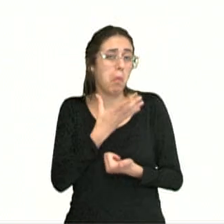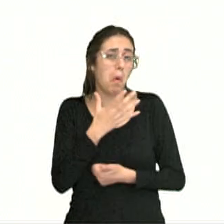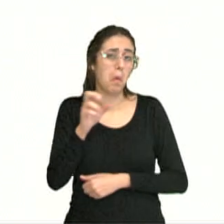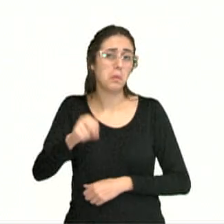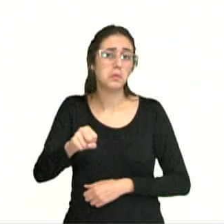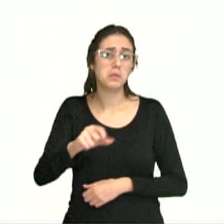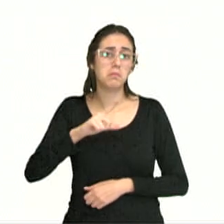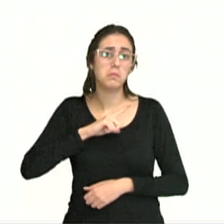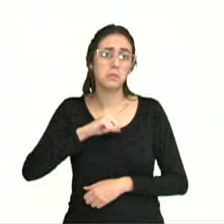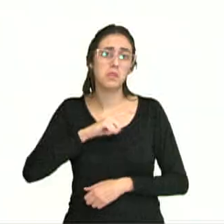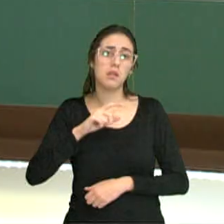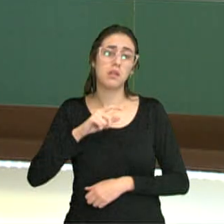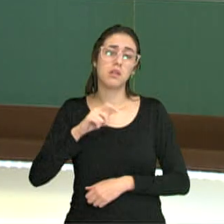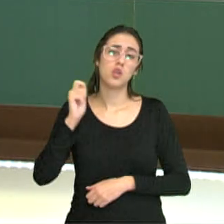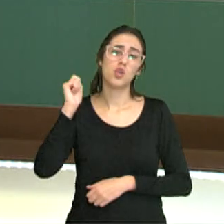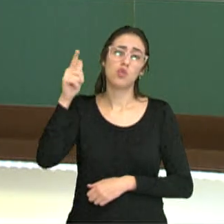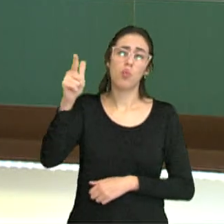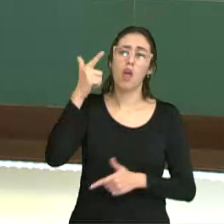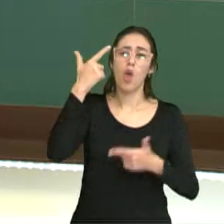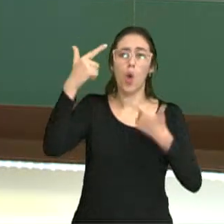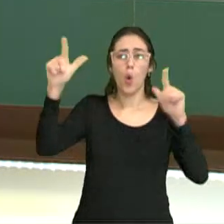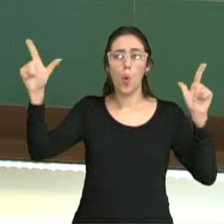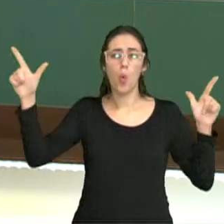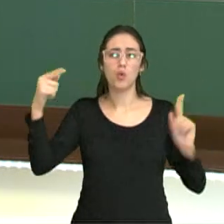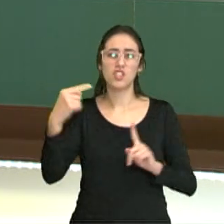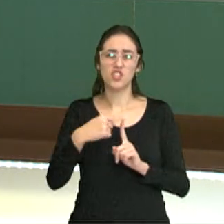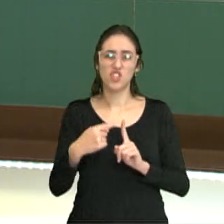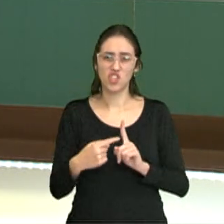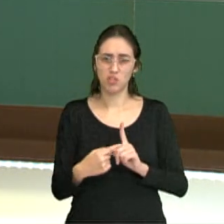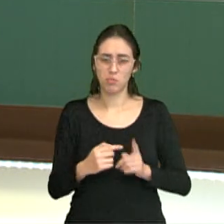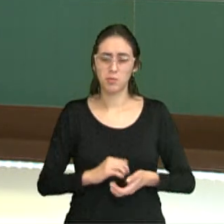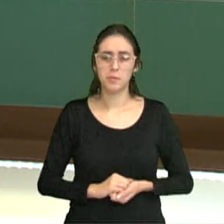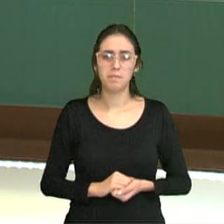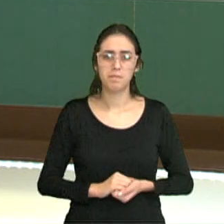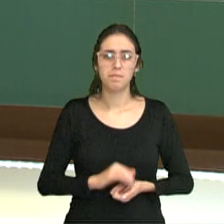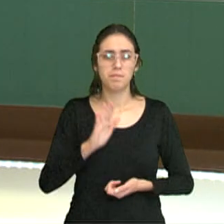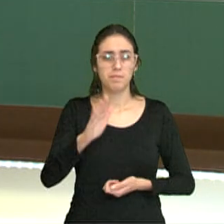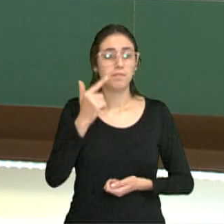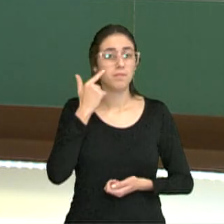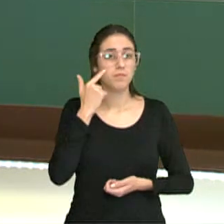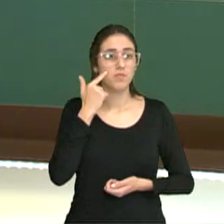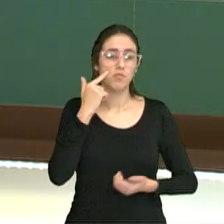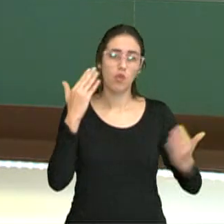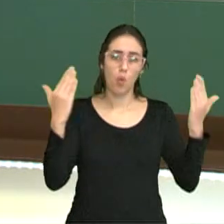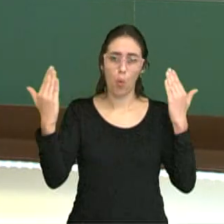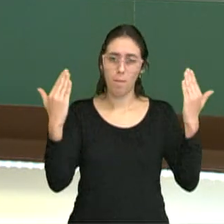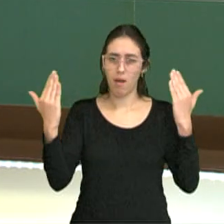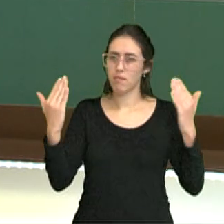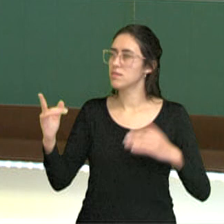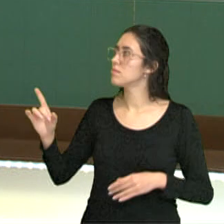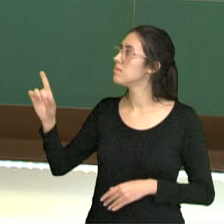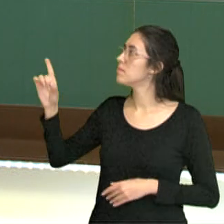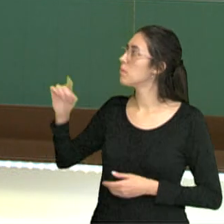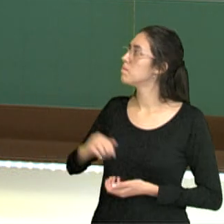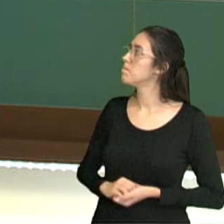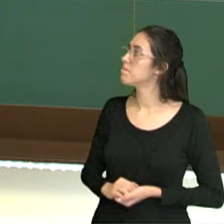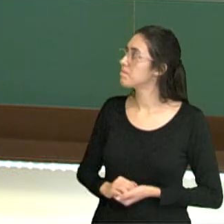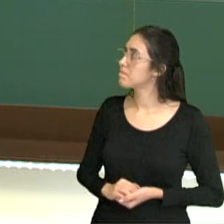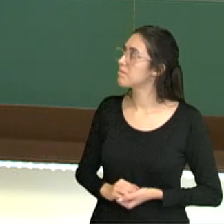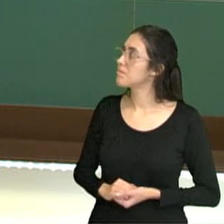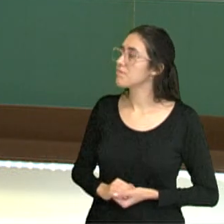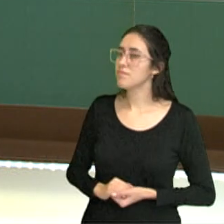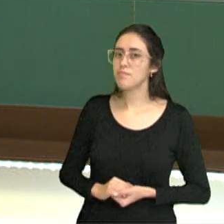comparada a outras modalidades de investimento. Vamos ver aqui um comparativo. Ó. Aqui nós temos